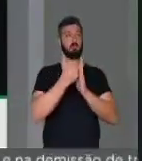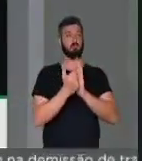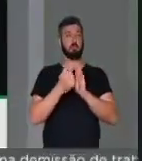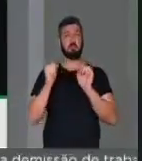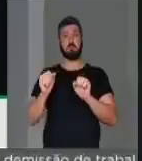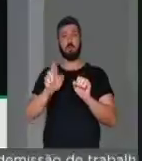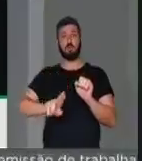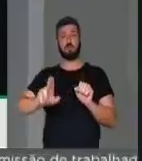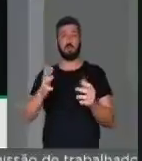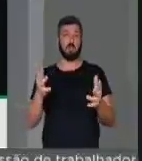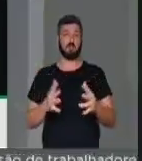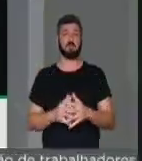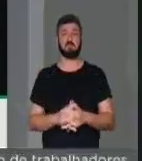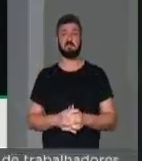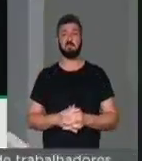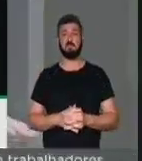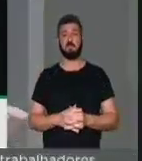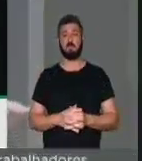que possa ser aplicado.